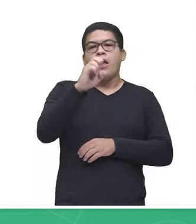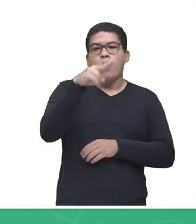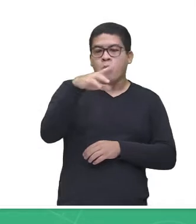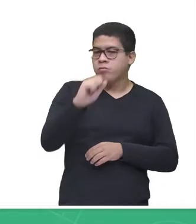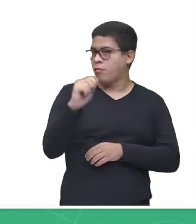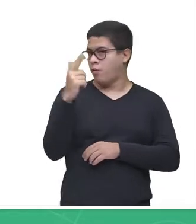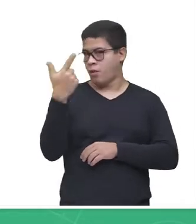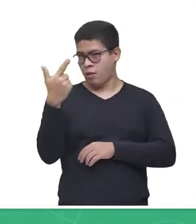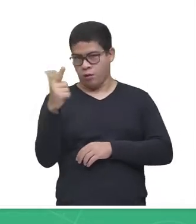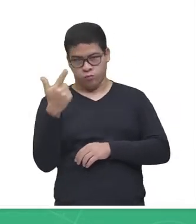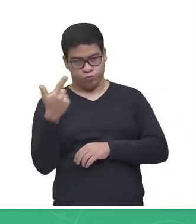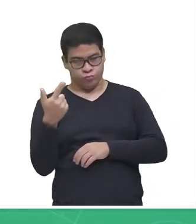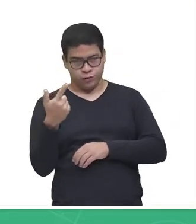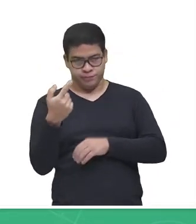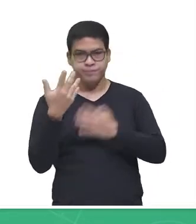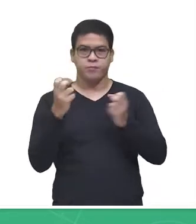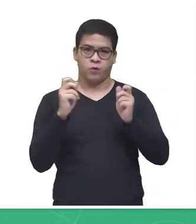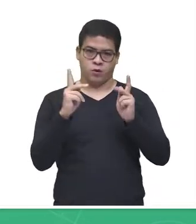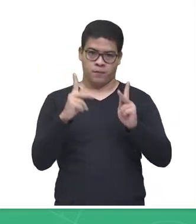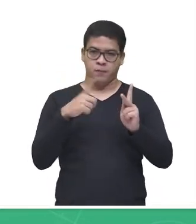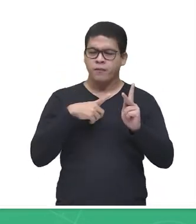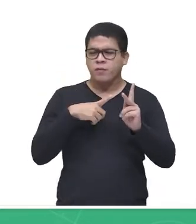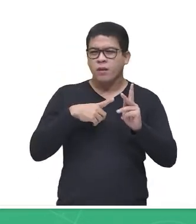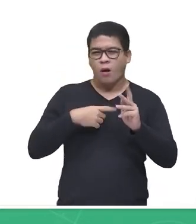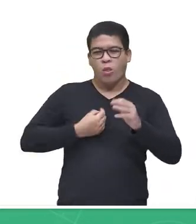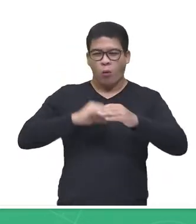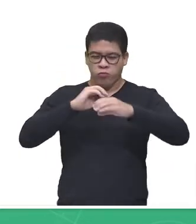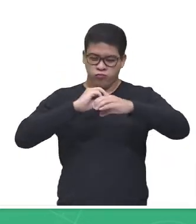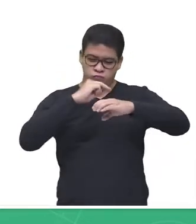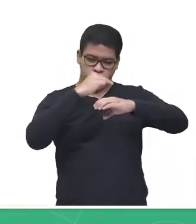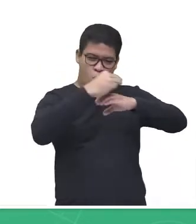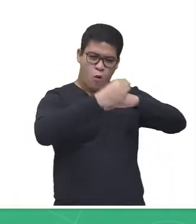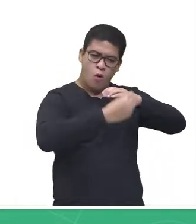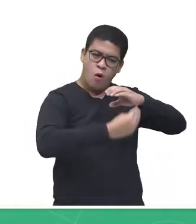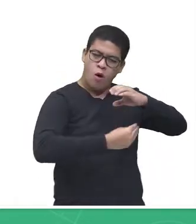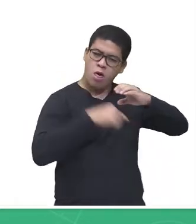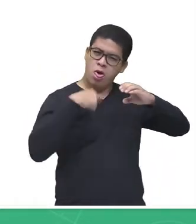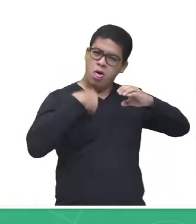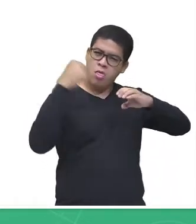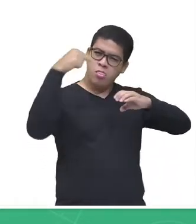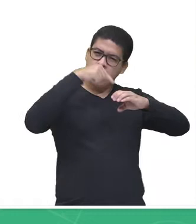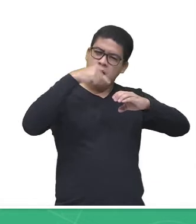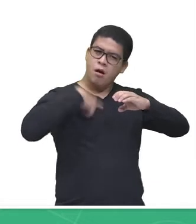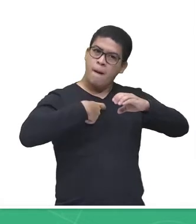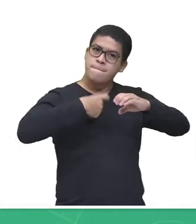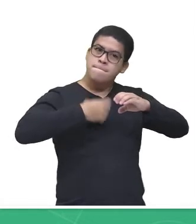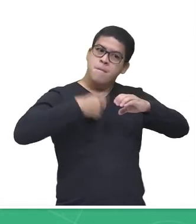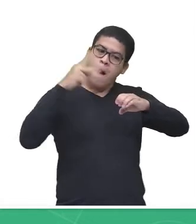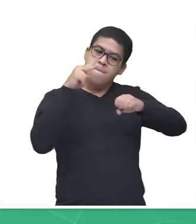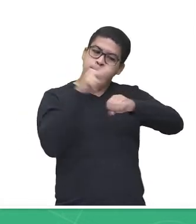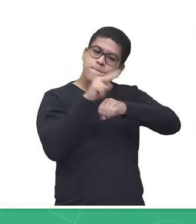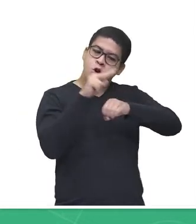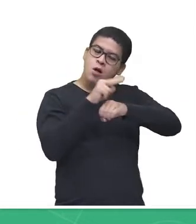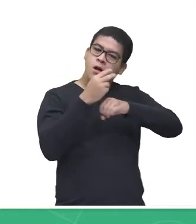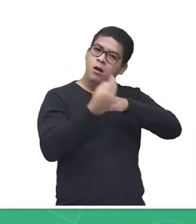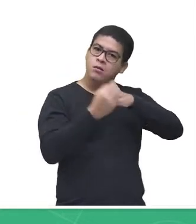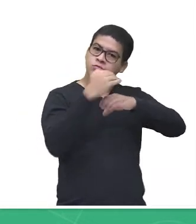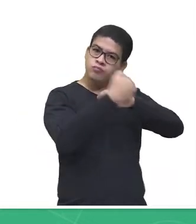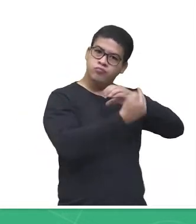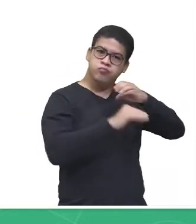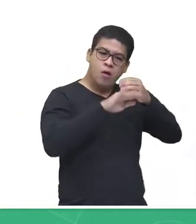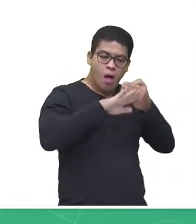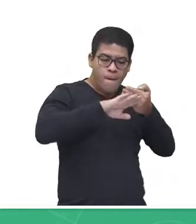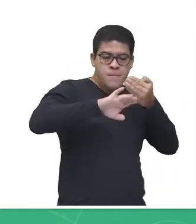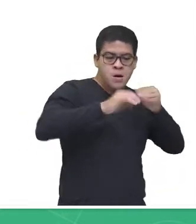elas não têm a carioteca, não tem aquela membrana nuclear que fica guardando o material genético separado das outras